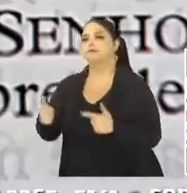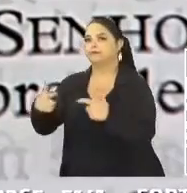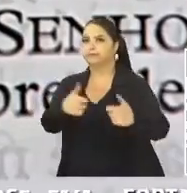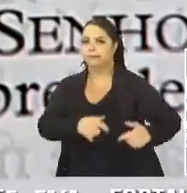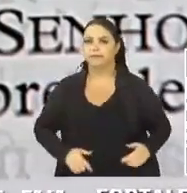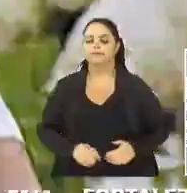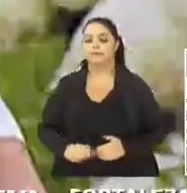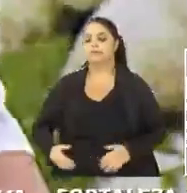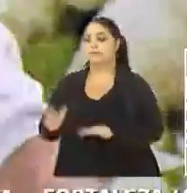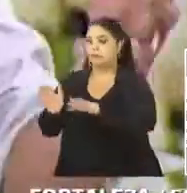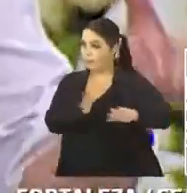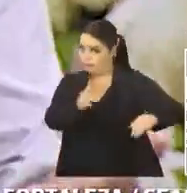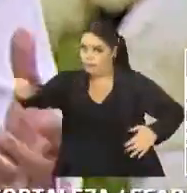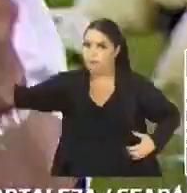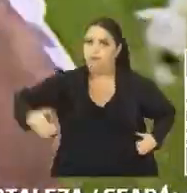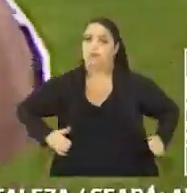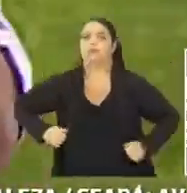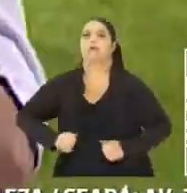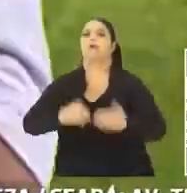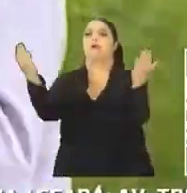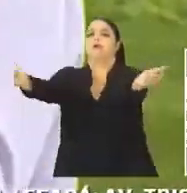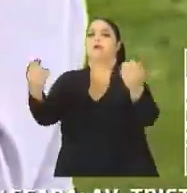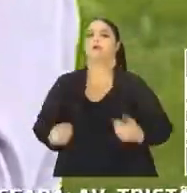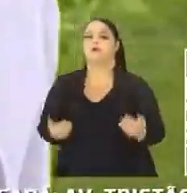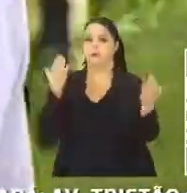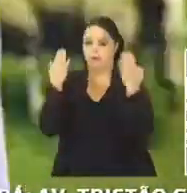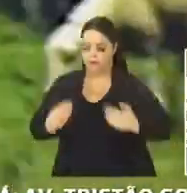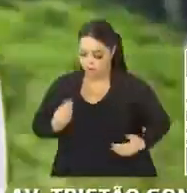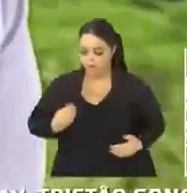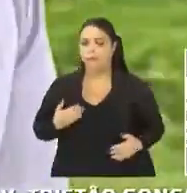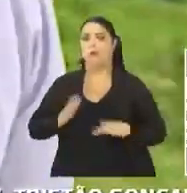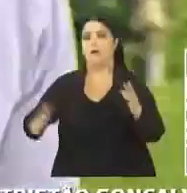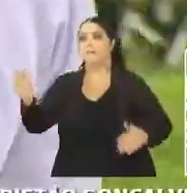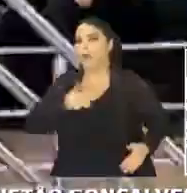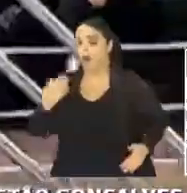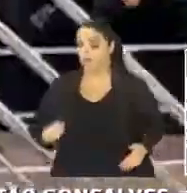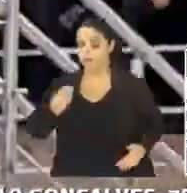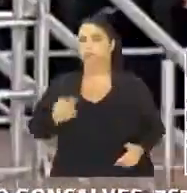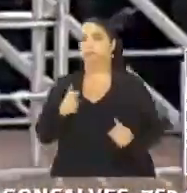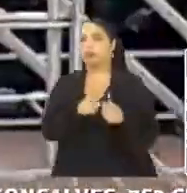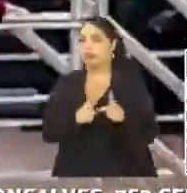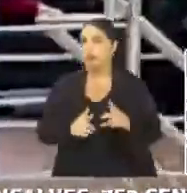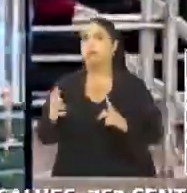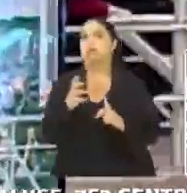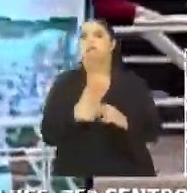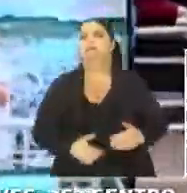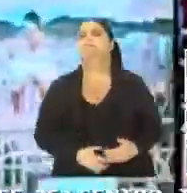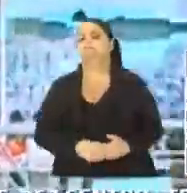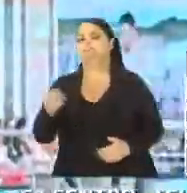Na vida, às vezes somos pegos de surpresa. E ocorre que